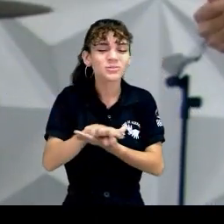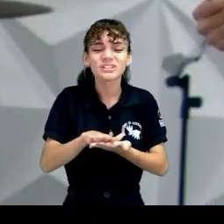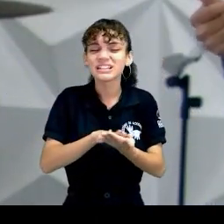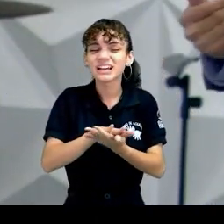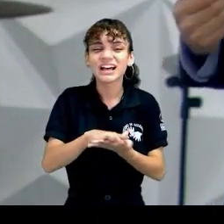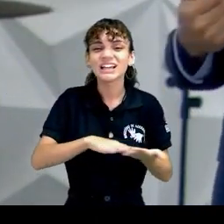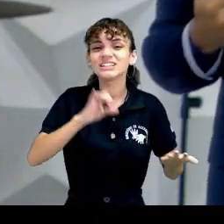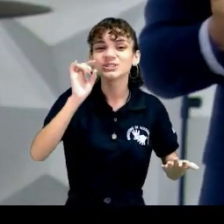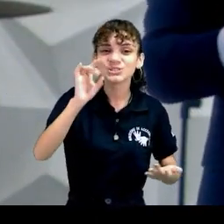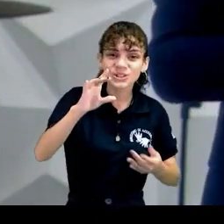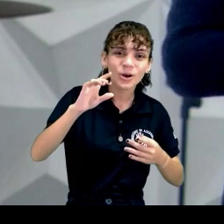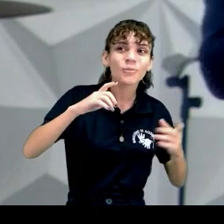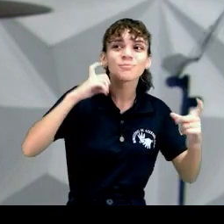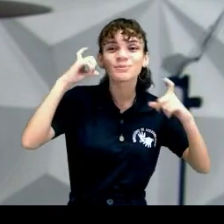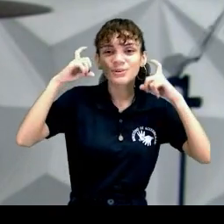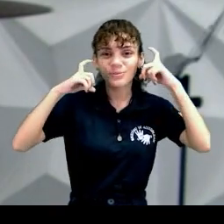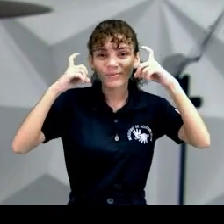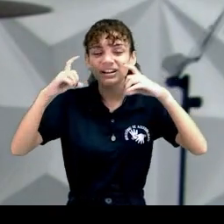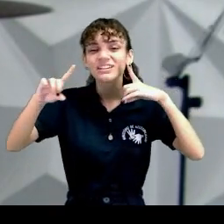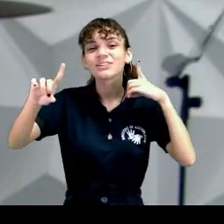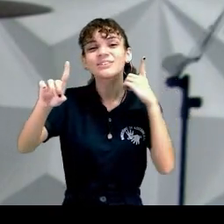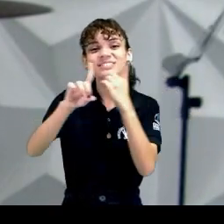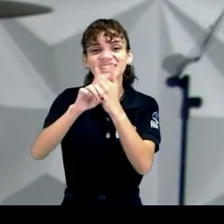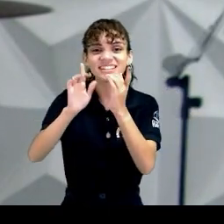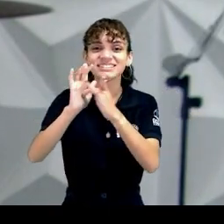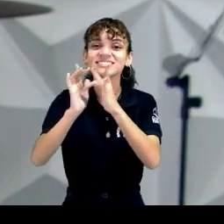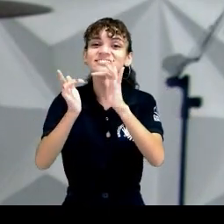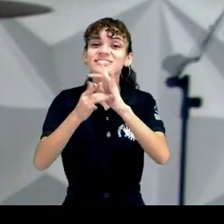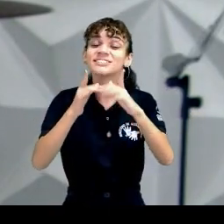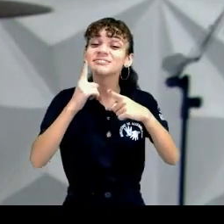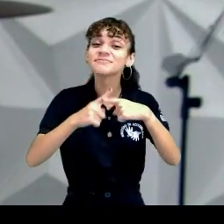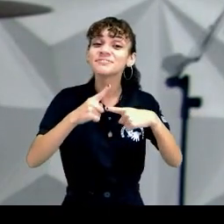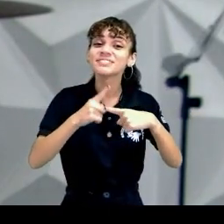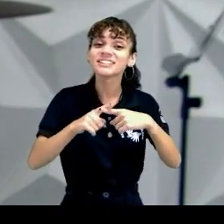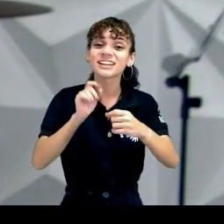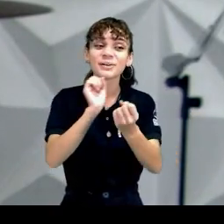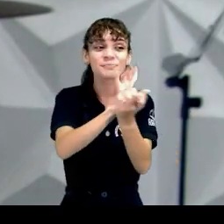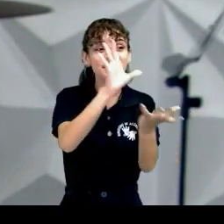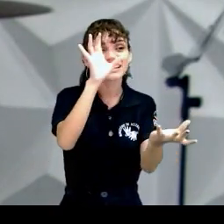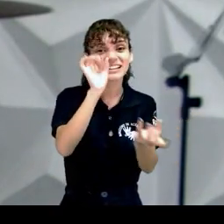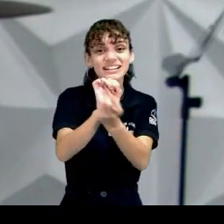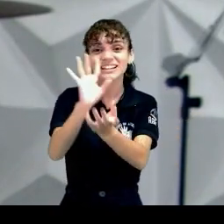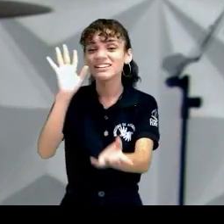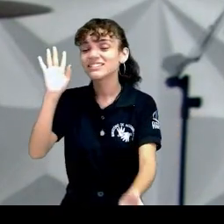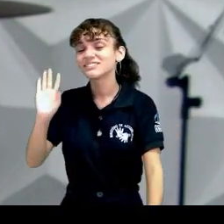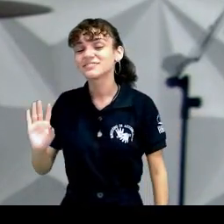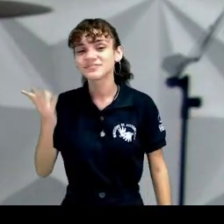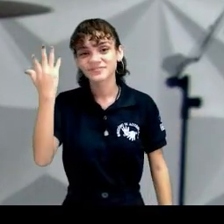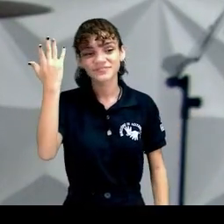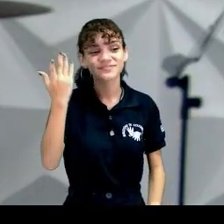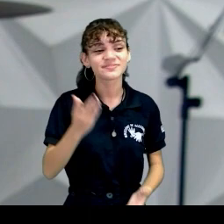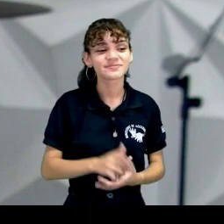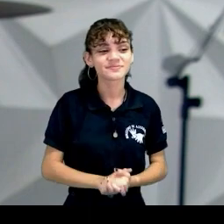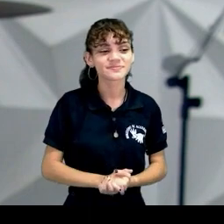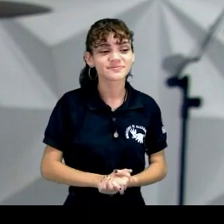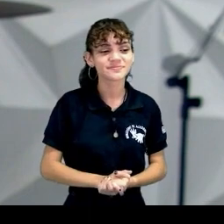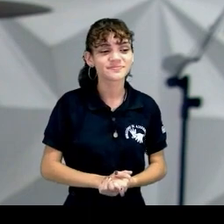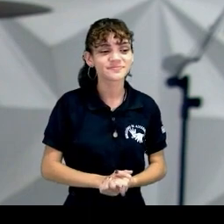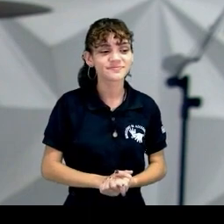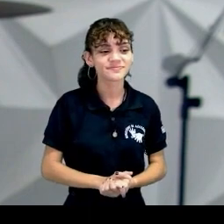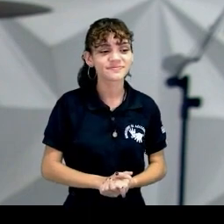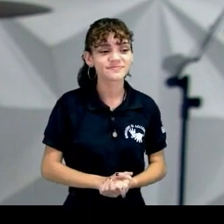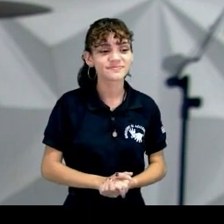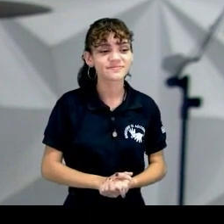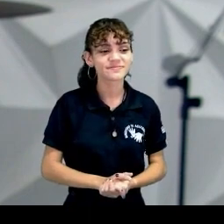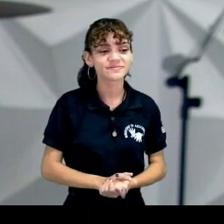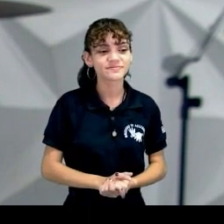nos impede, porque a gente fica pensando, olha, mas não, se ele fizer, se ela fizer, se ele for comigo. Se for com o pastor tal, se